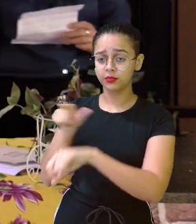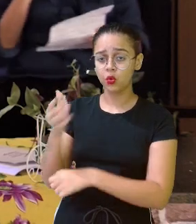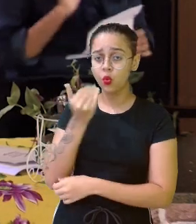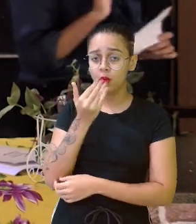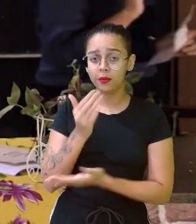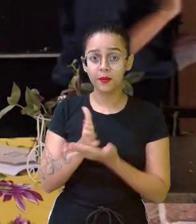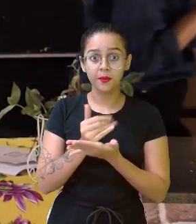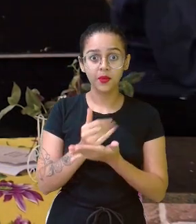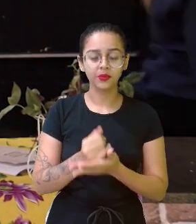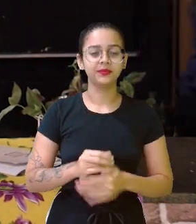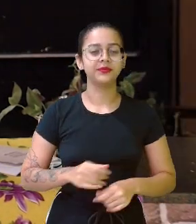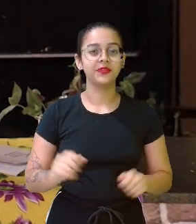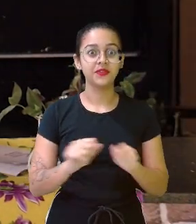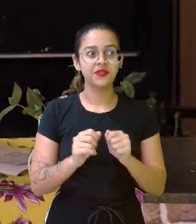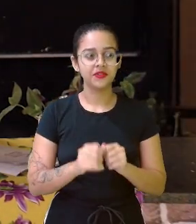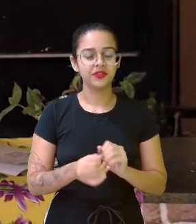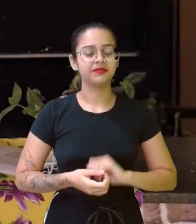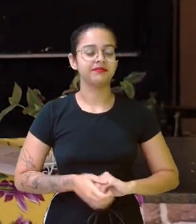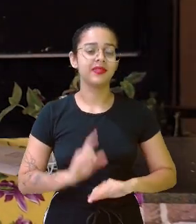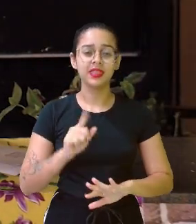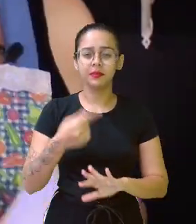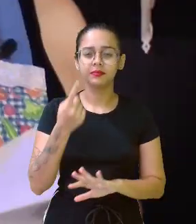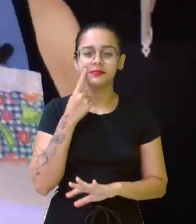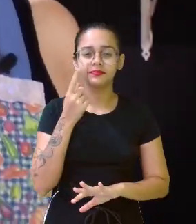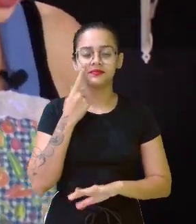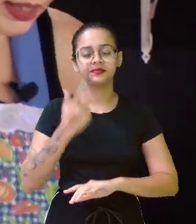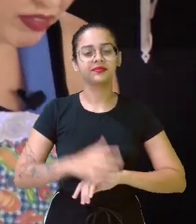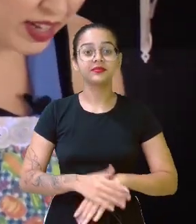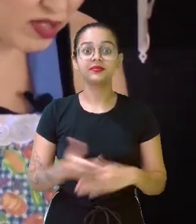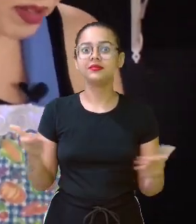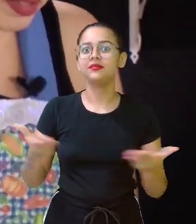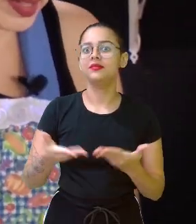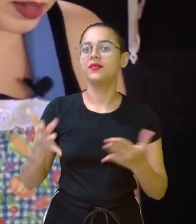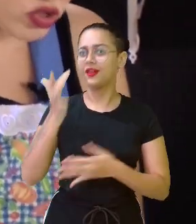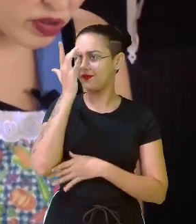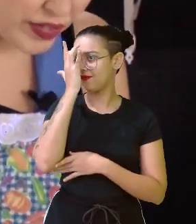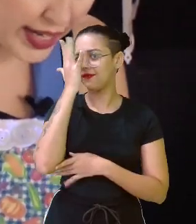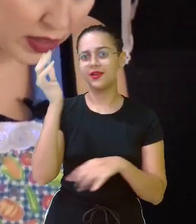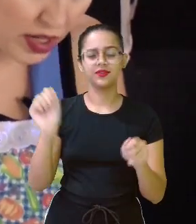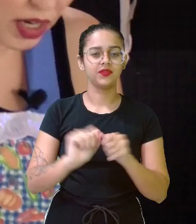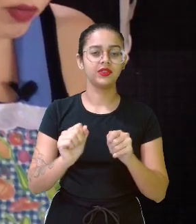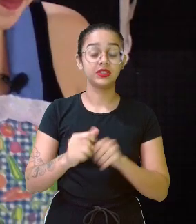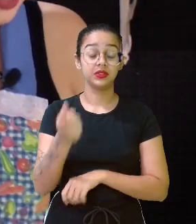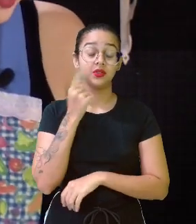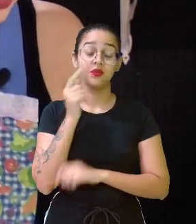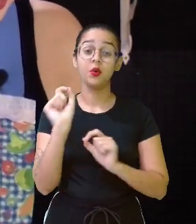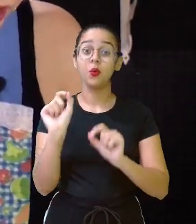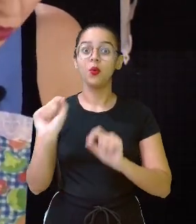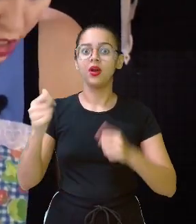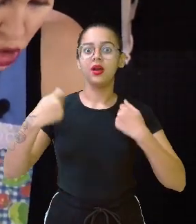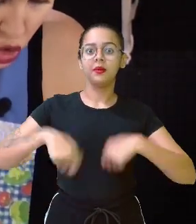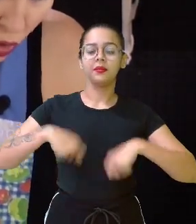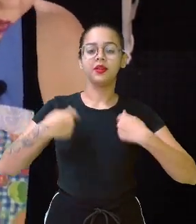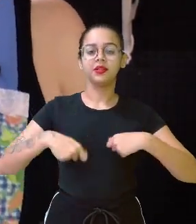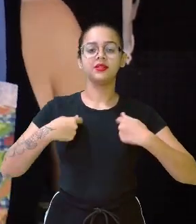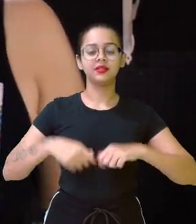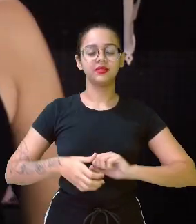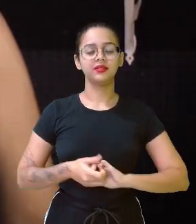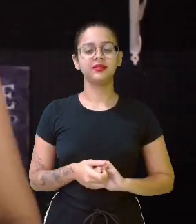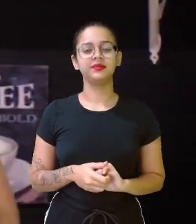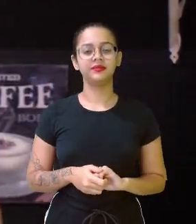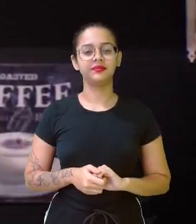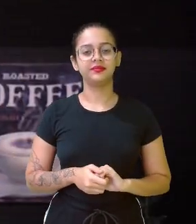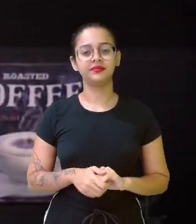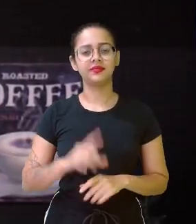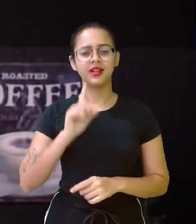querer experimentar. Capricha nesse bolo. Tá certo, deixa eu ver aqui. Agora tá fácil de eu fazer. Deixa eu ver aqui o que que eu vou precisar. Olha só.